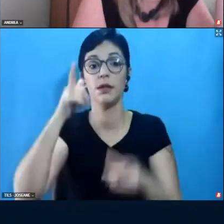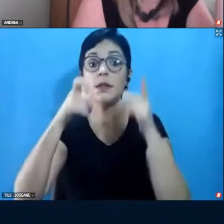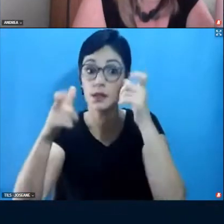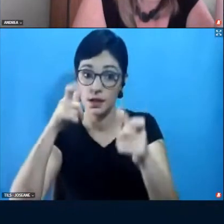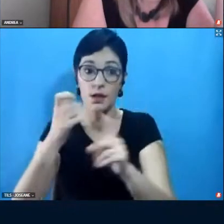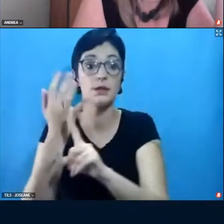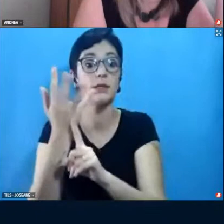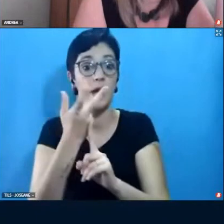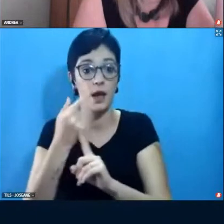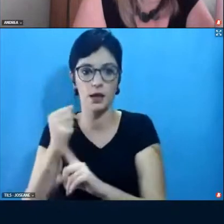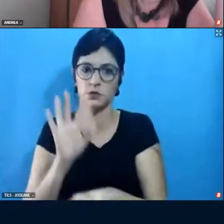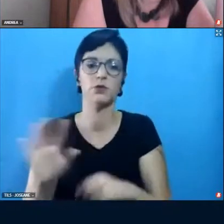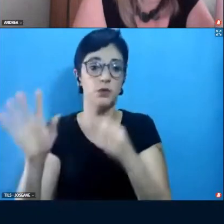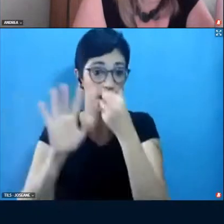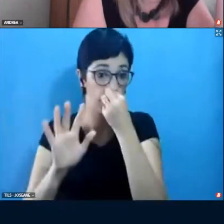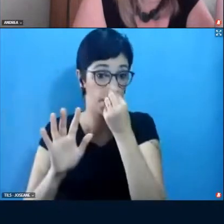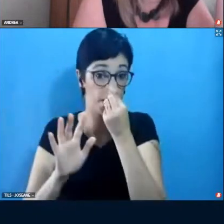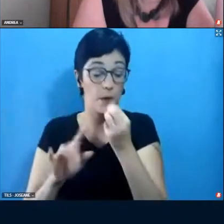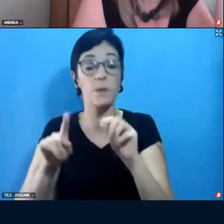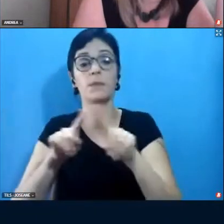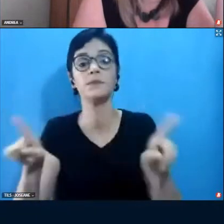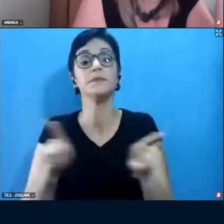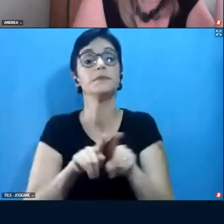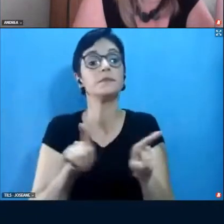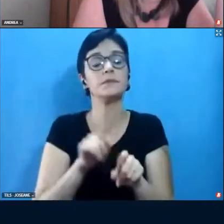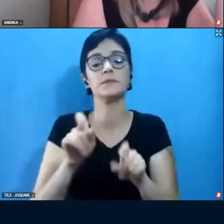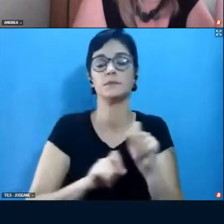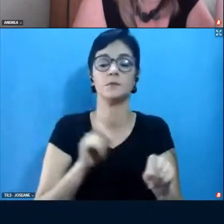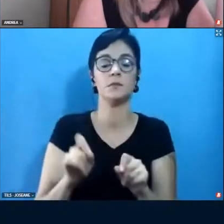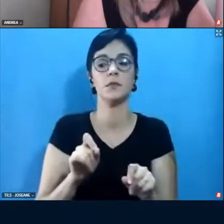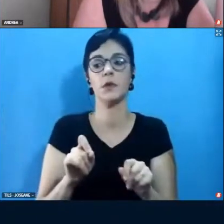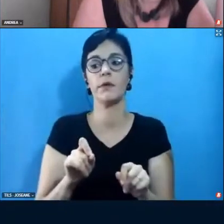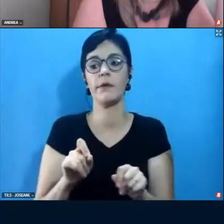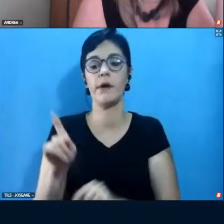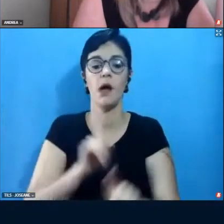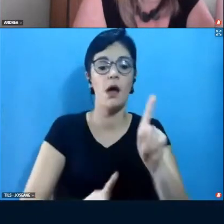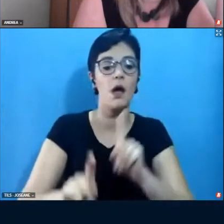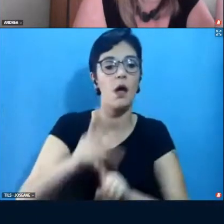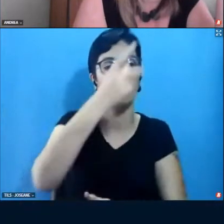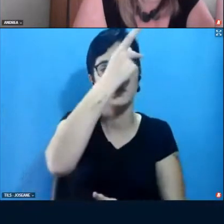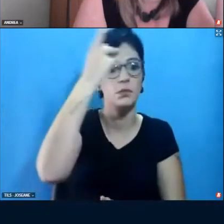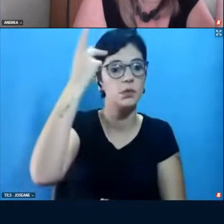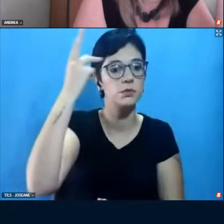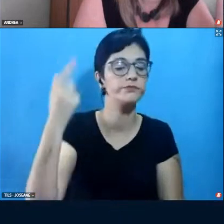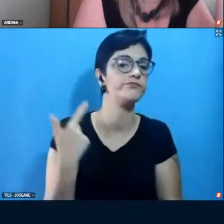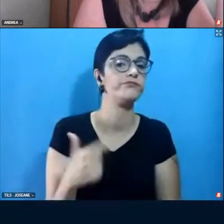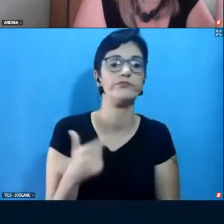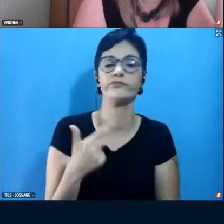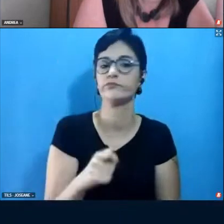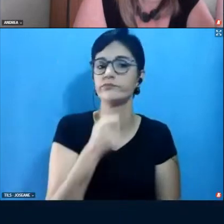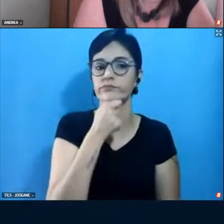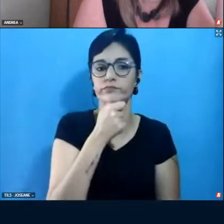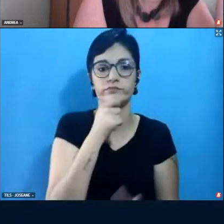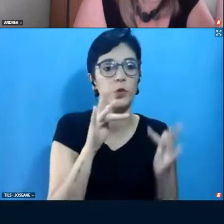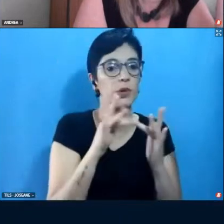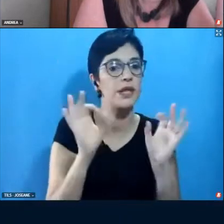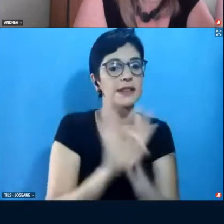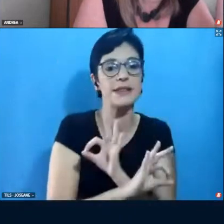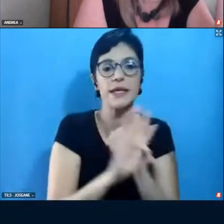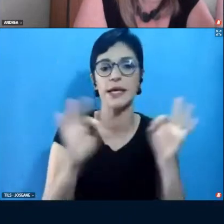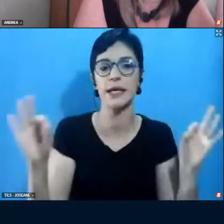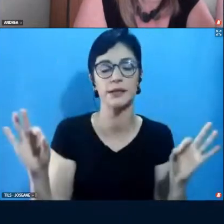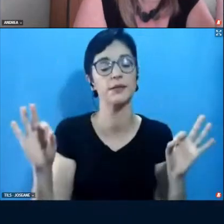pela arte em geral, mas também, ao mesmo tempo, aquelas pessoas que nunca tiveram um contato com a arte específico,